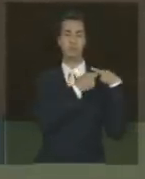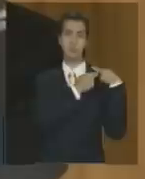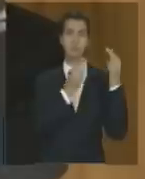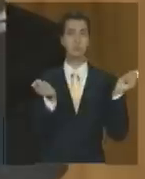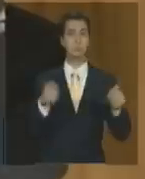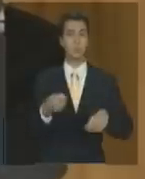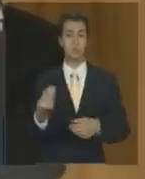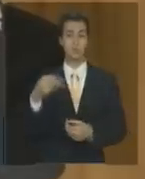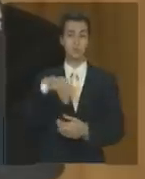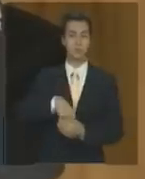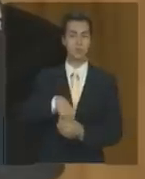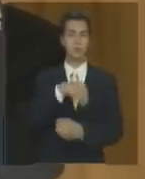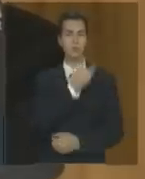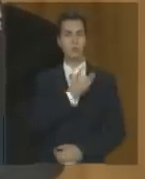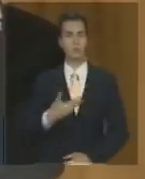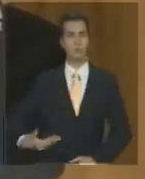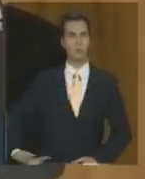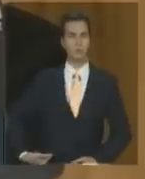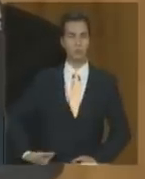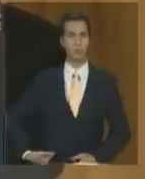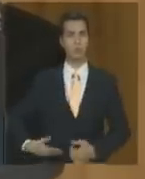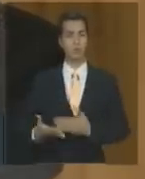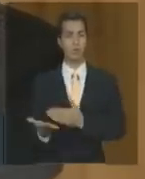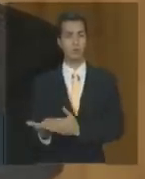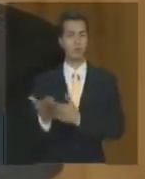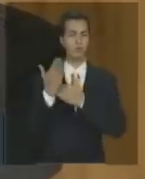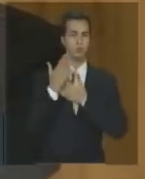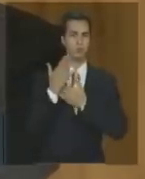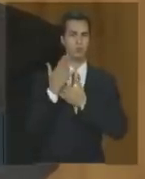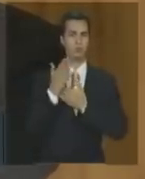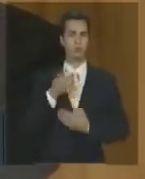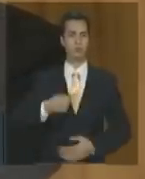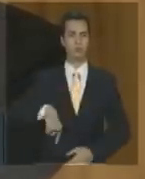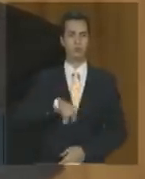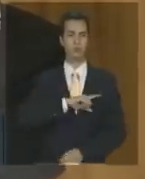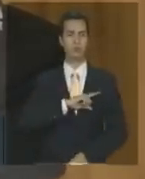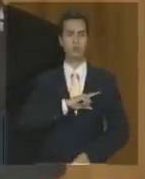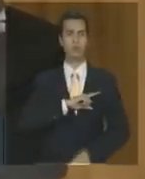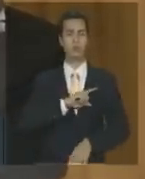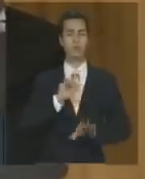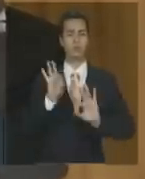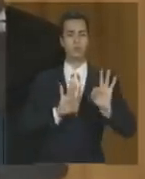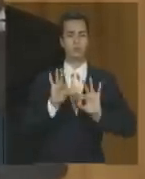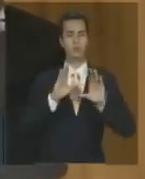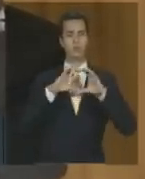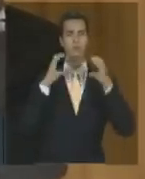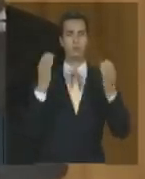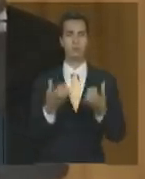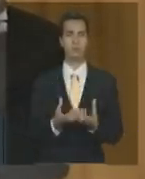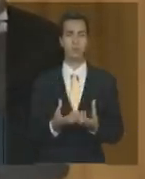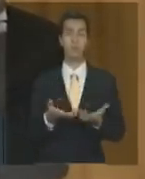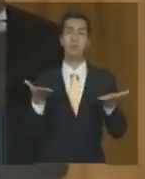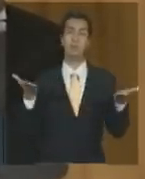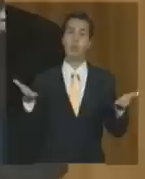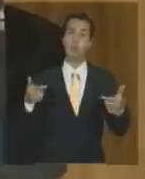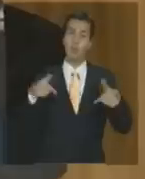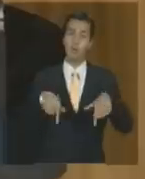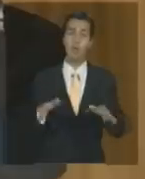do governo para nos auxiliar, para auxiliar na organização da conferência. E eu acho que, nesse caso,